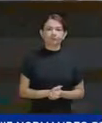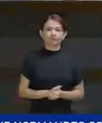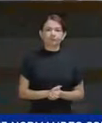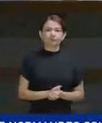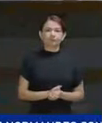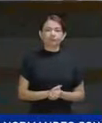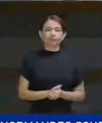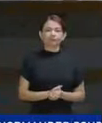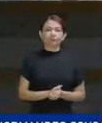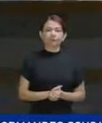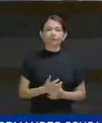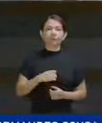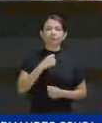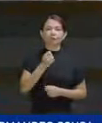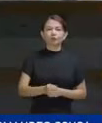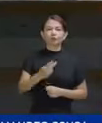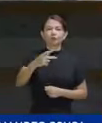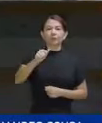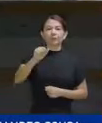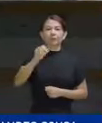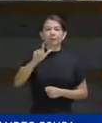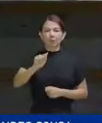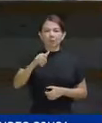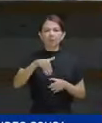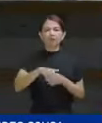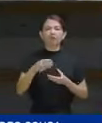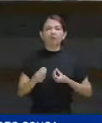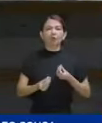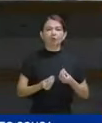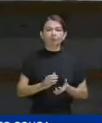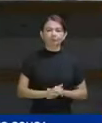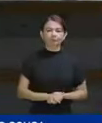Como vota Foco a na parte juíza central da Paula mesa. Santos?